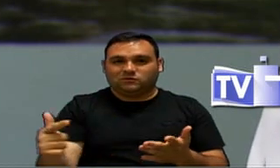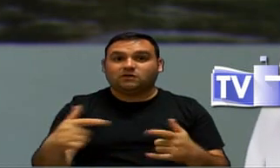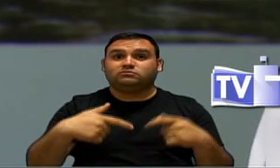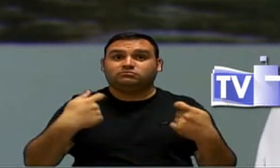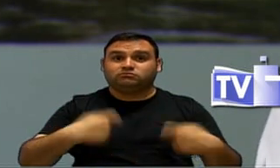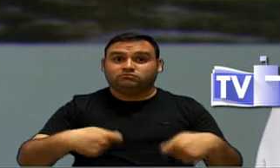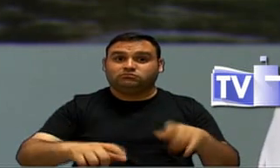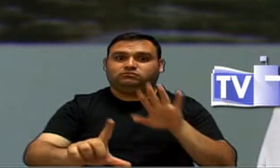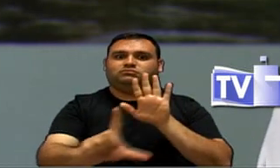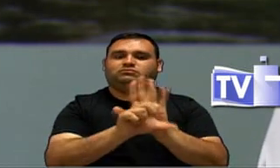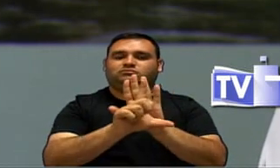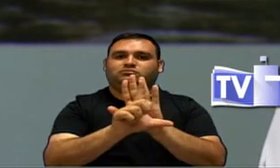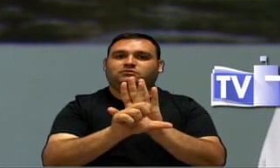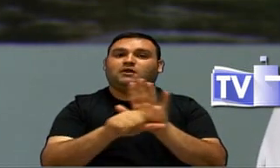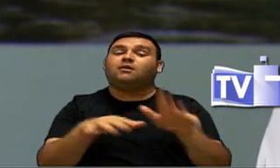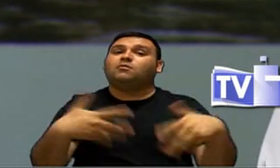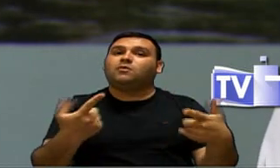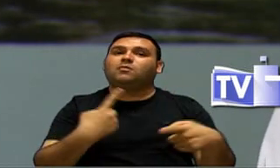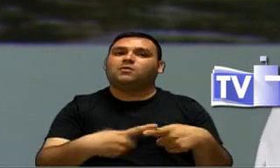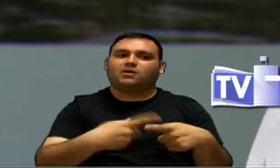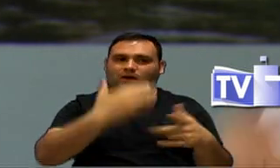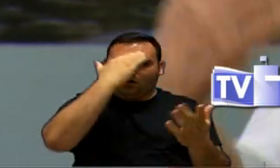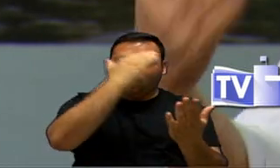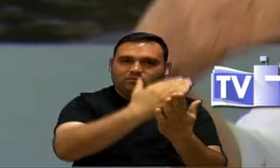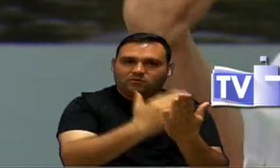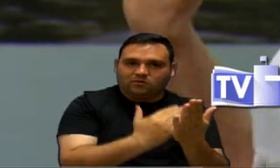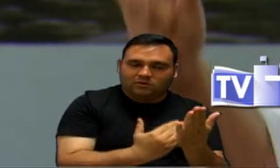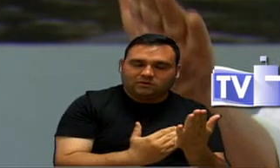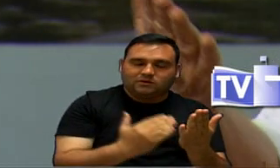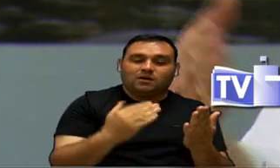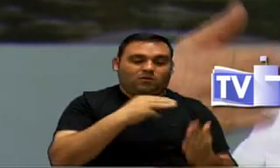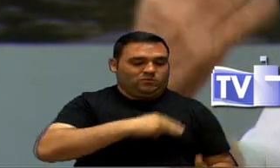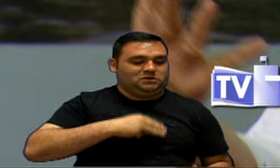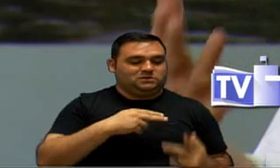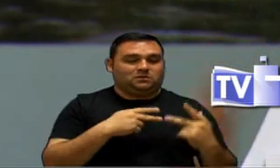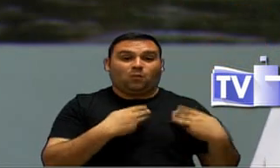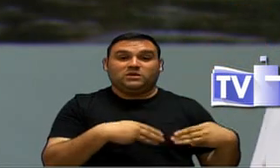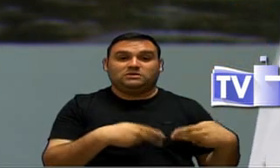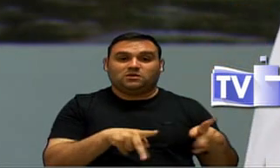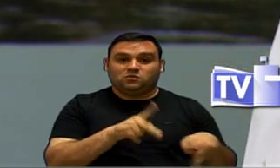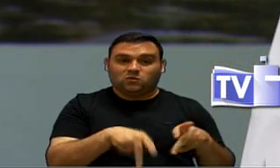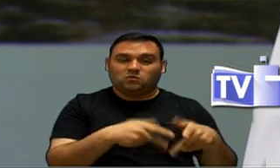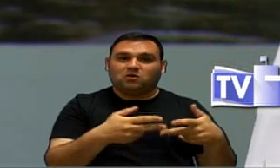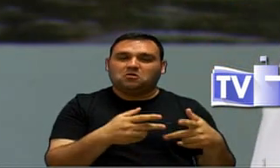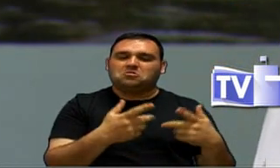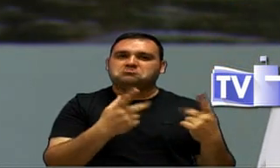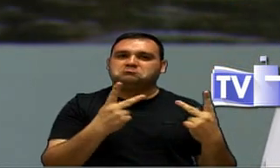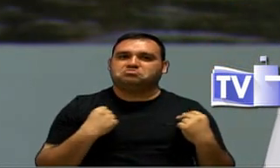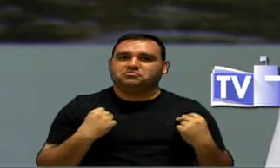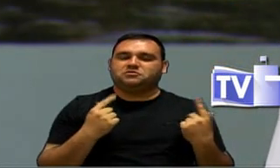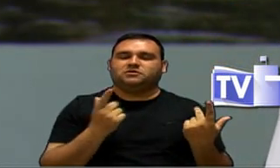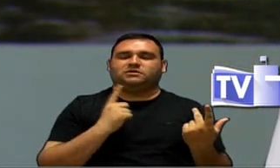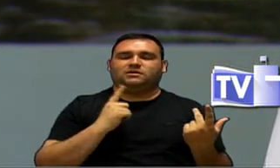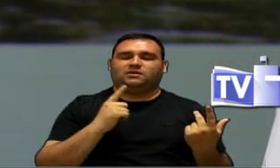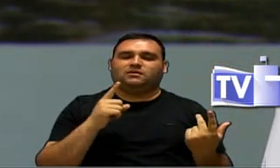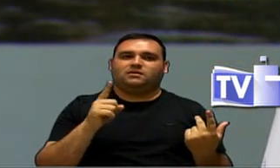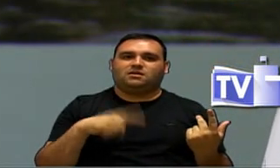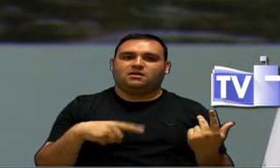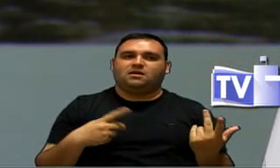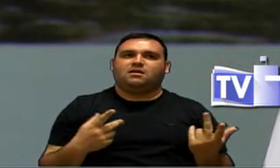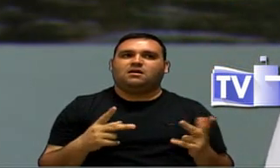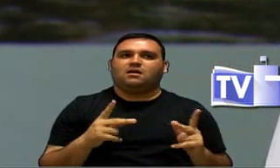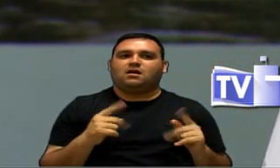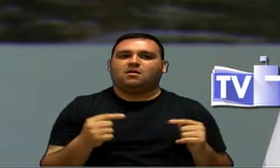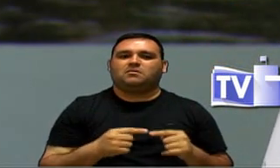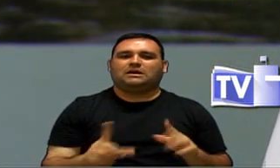se tornar lei. Para que ela fosse cumprida, as pessoas, o Ministério Público assumiu isso como